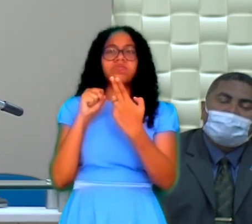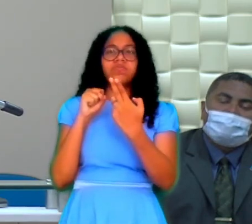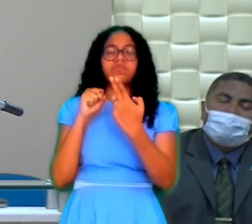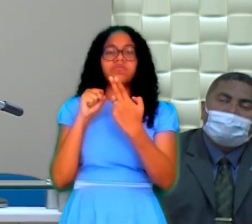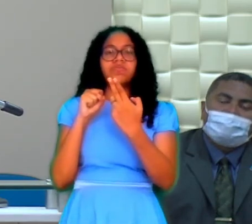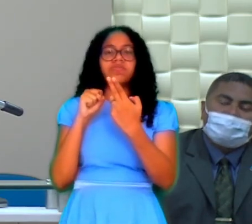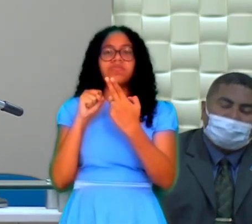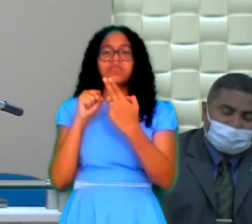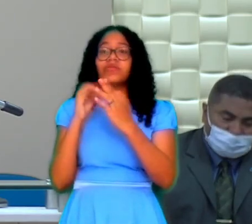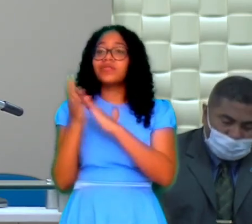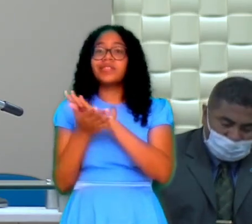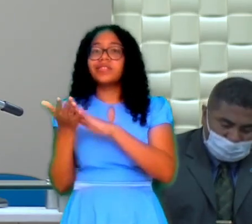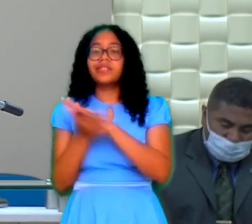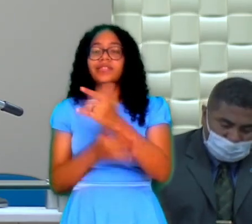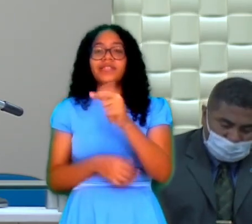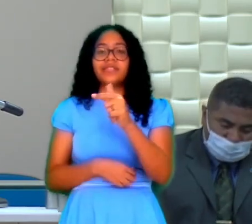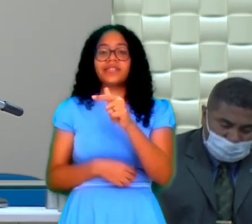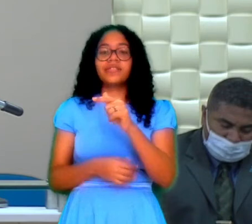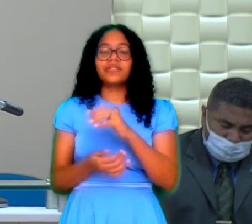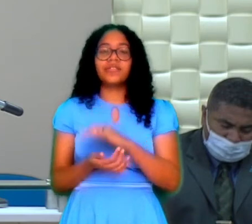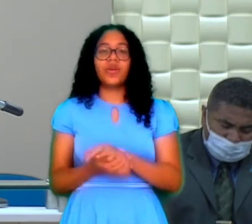Podia ter ido de navio mesmo.